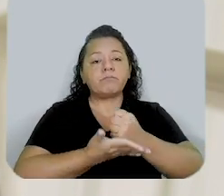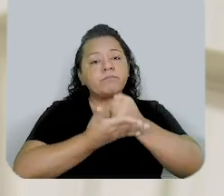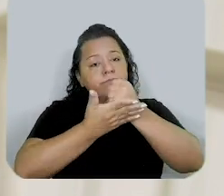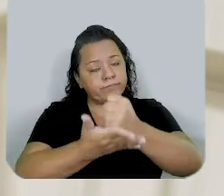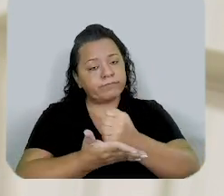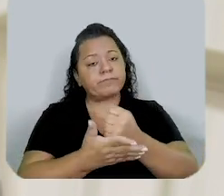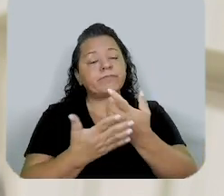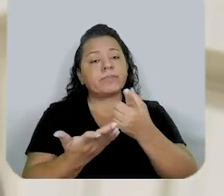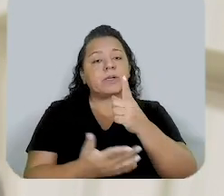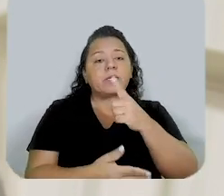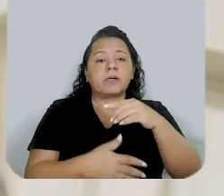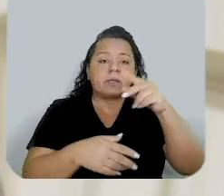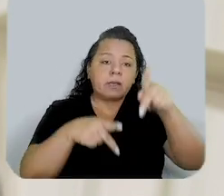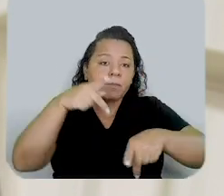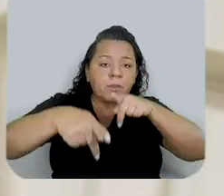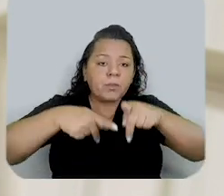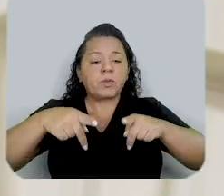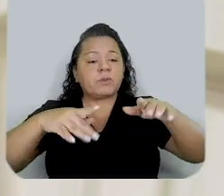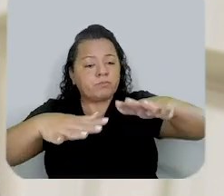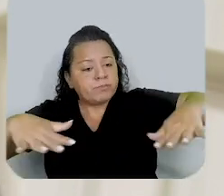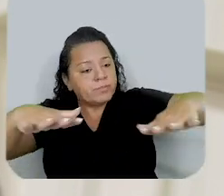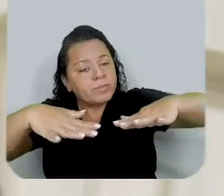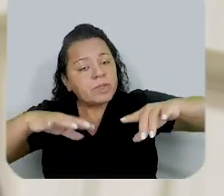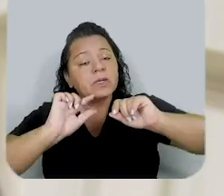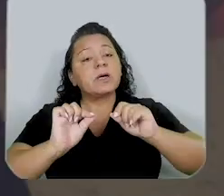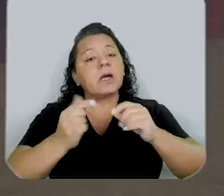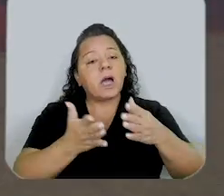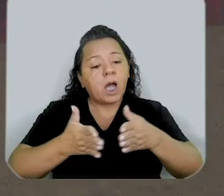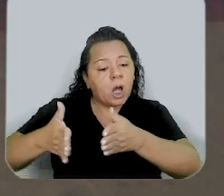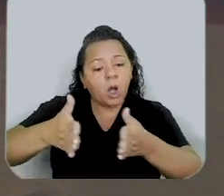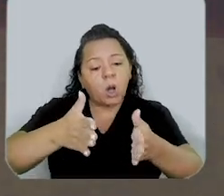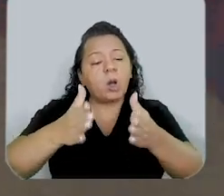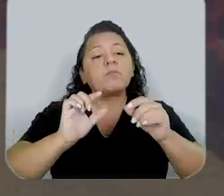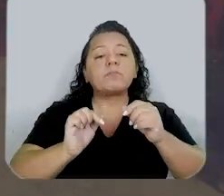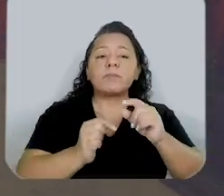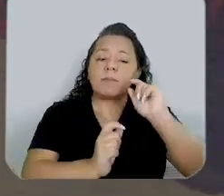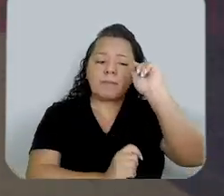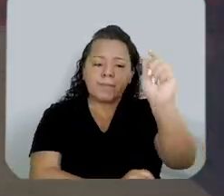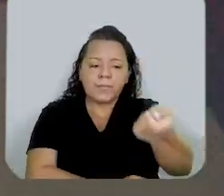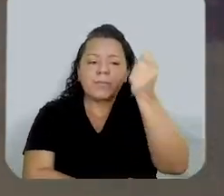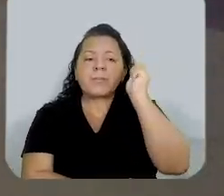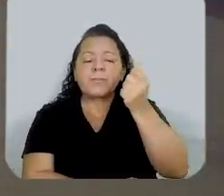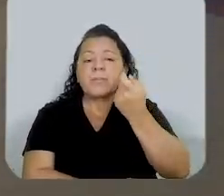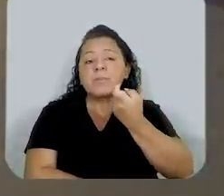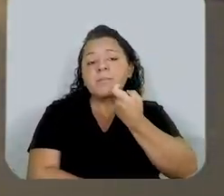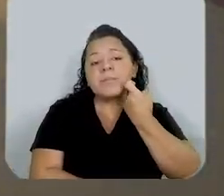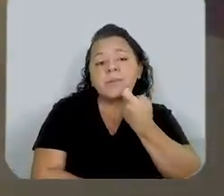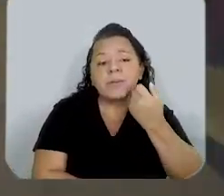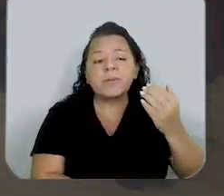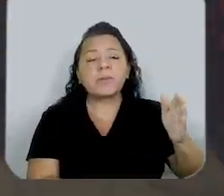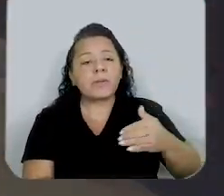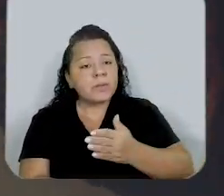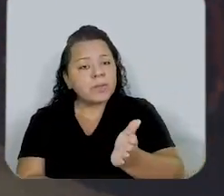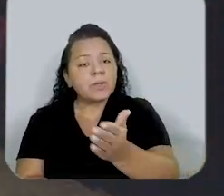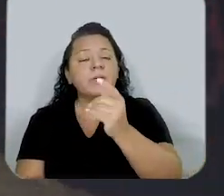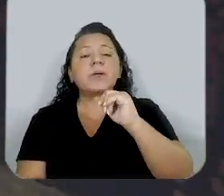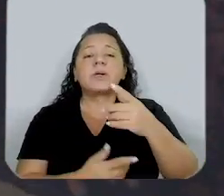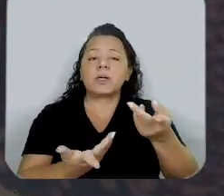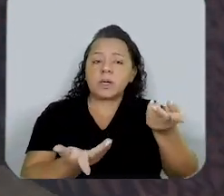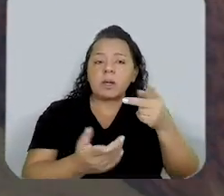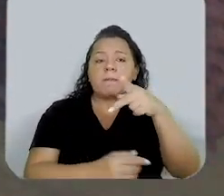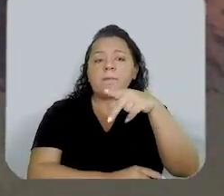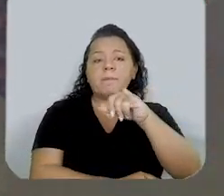tiram sustento. A produção pesqueira, que vai desde os peixes comuns da Amazônia, quanto o pirarucu, que é um peixe que tem um alto